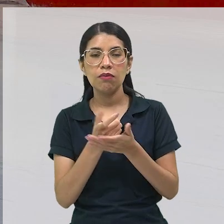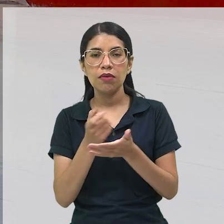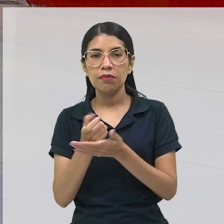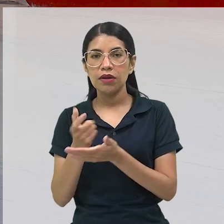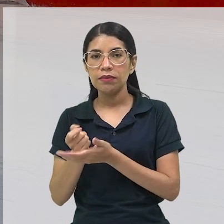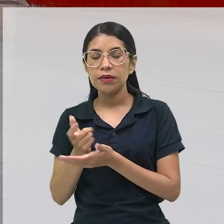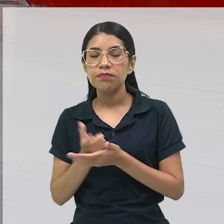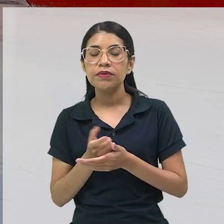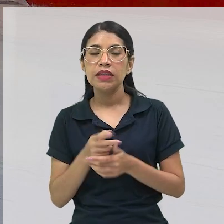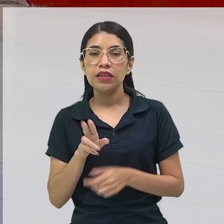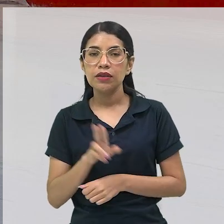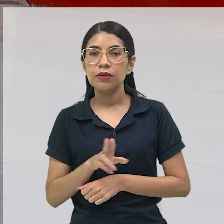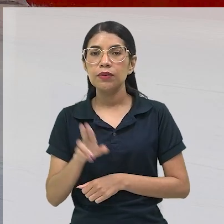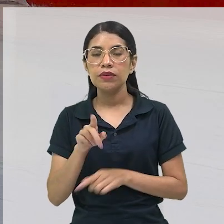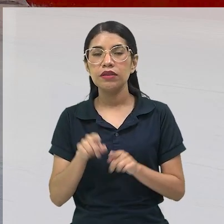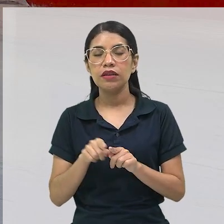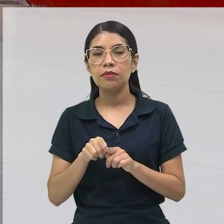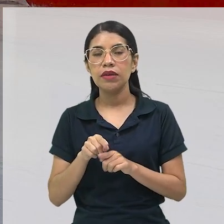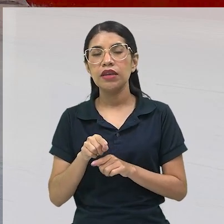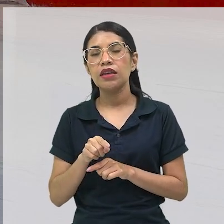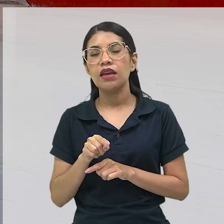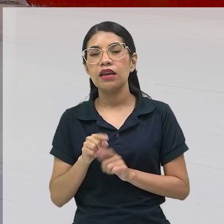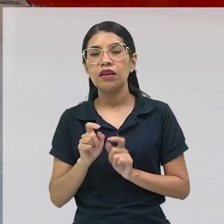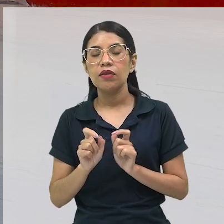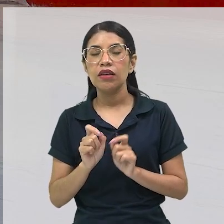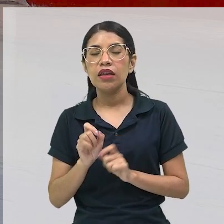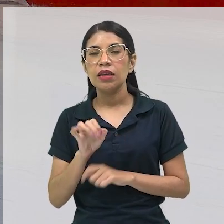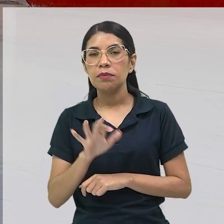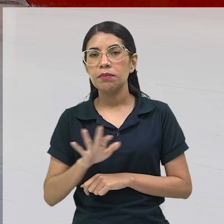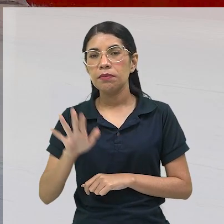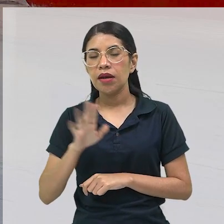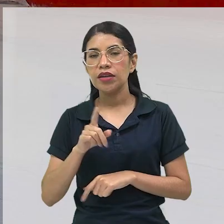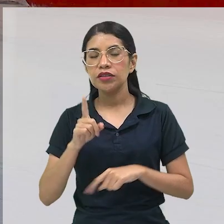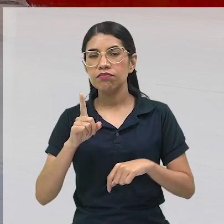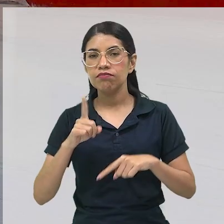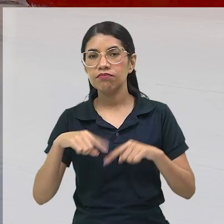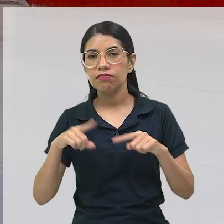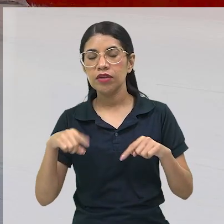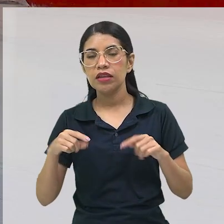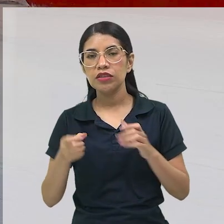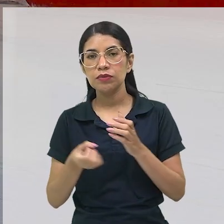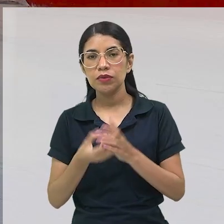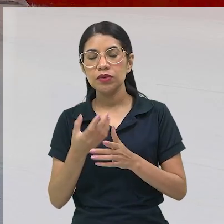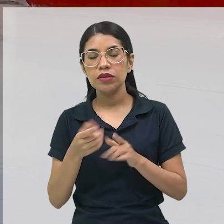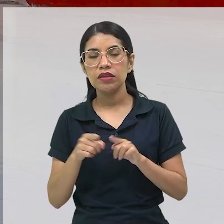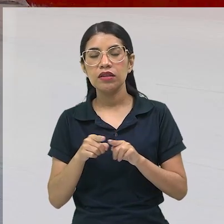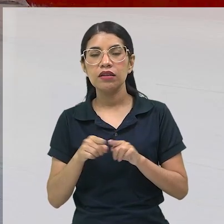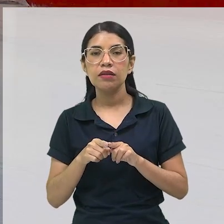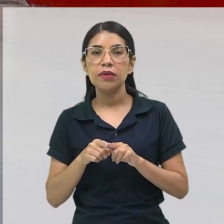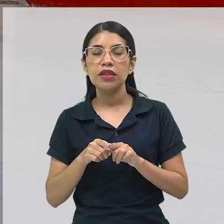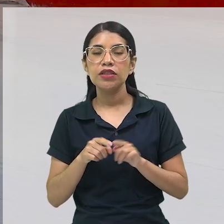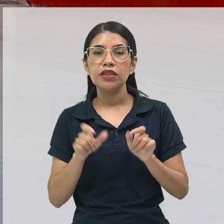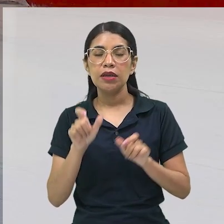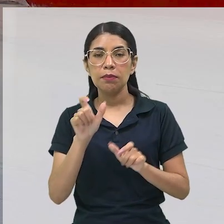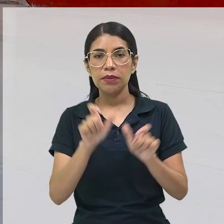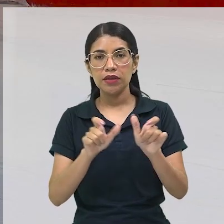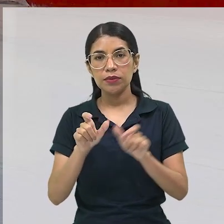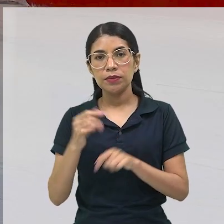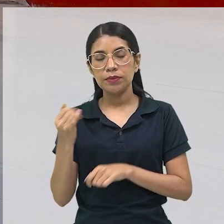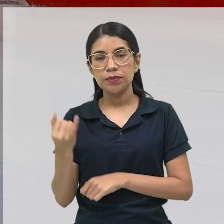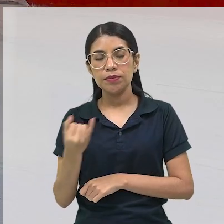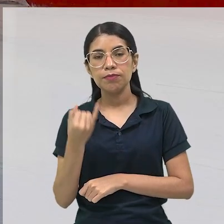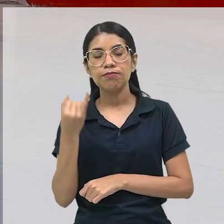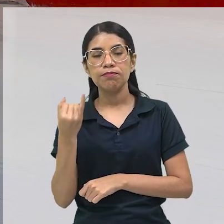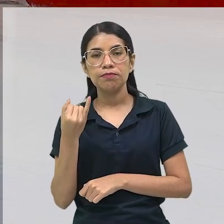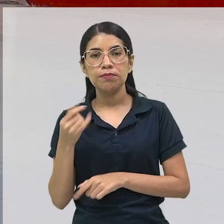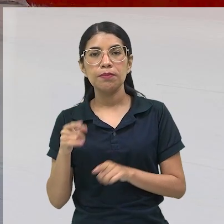comprar, e ela utiliza ali figuras de produtos relacionados ao consumo, de figuras de pessoas